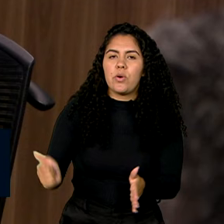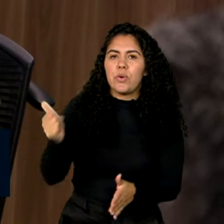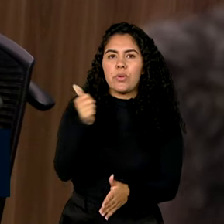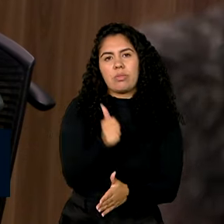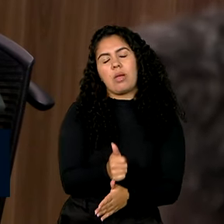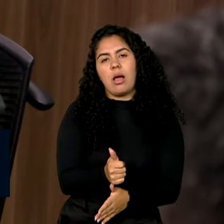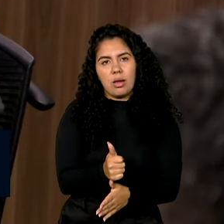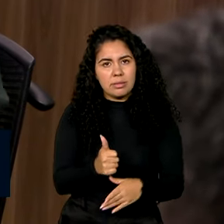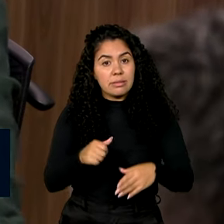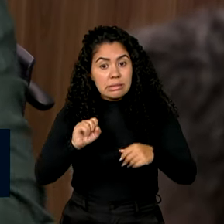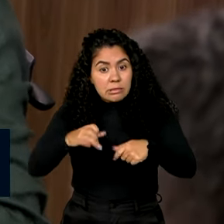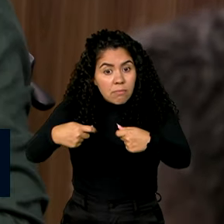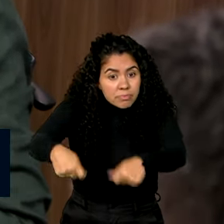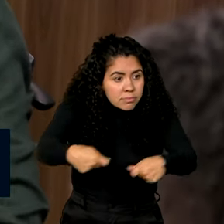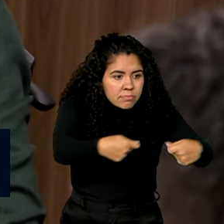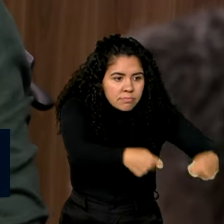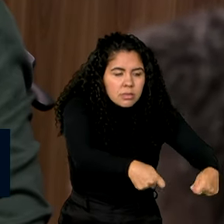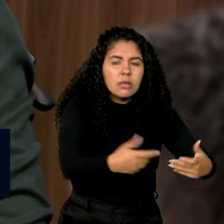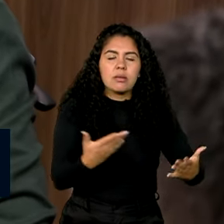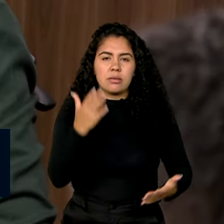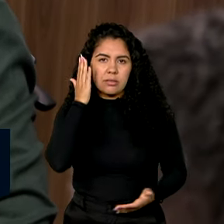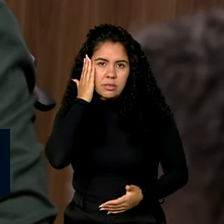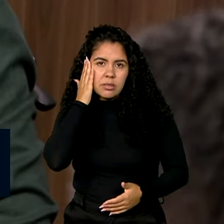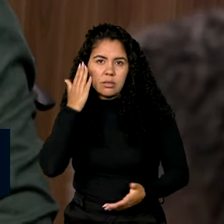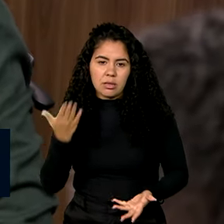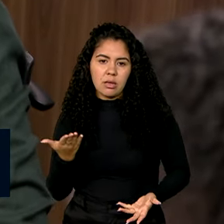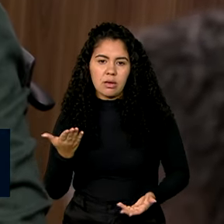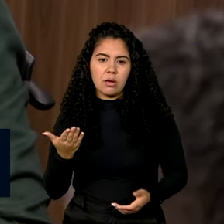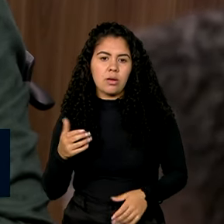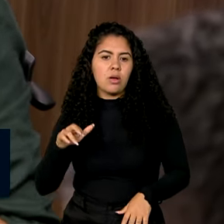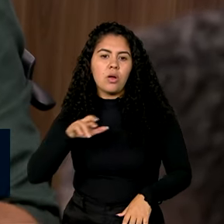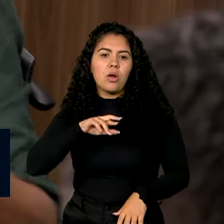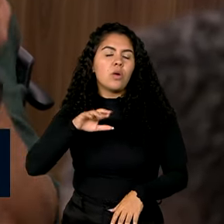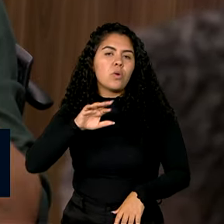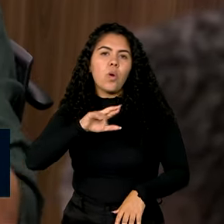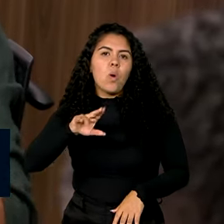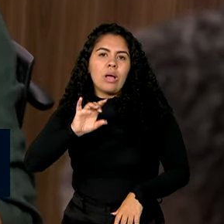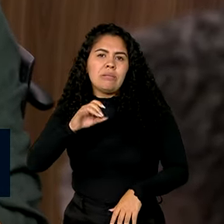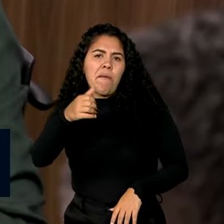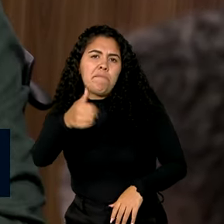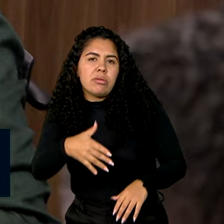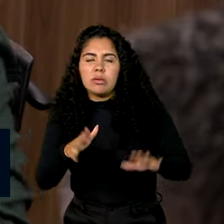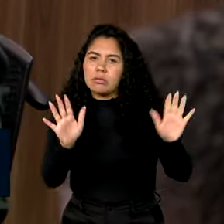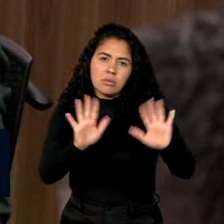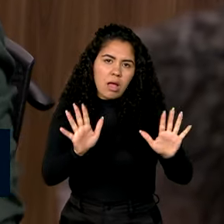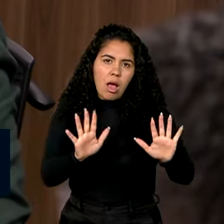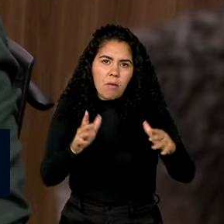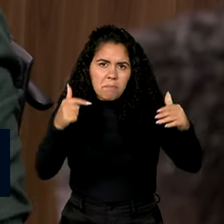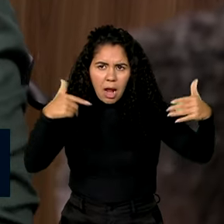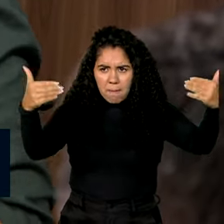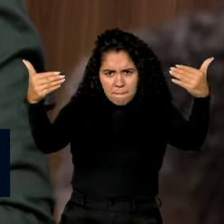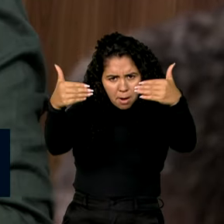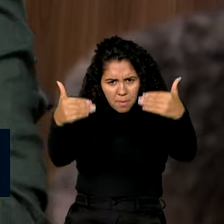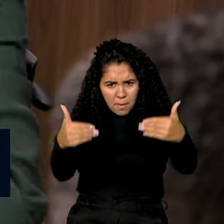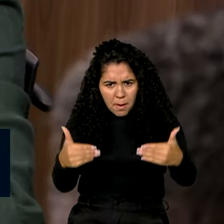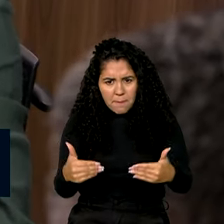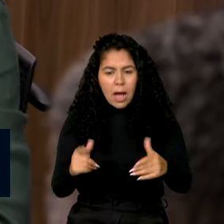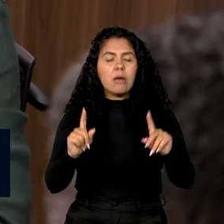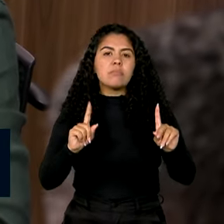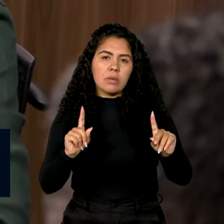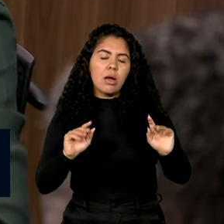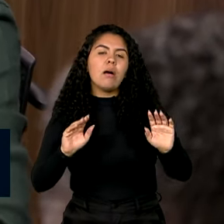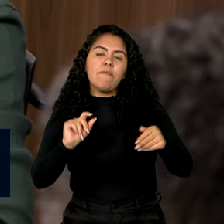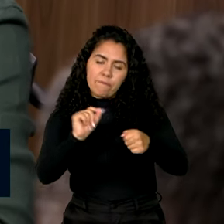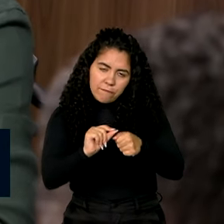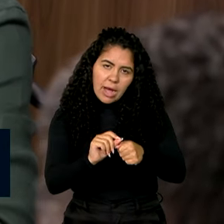circunstâncias necessárias Então não é meramente botar no cadastro único para fazer um cruzamento de dados isso é feito mas ele é